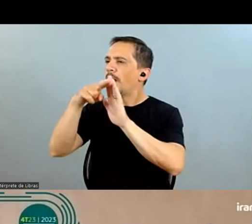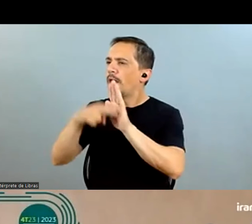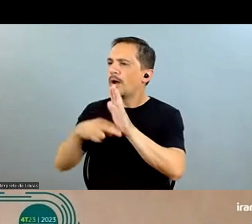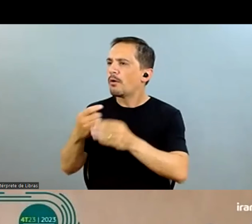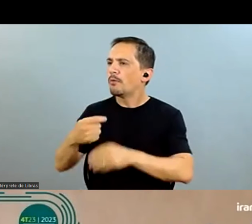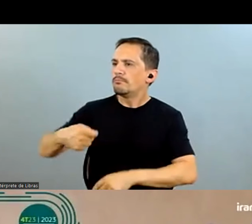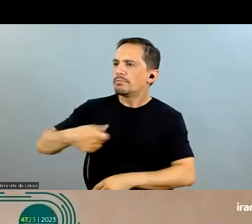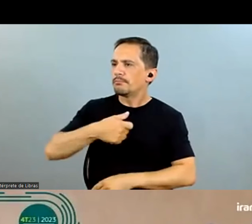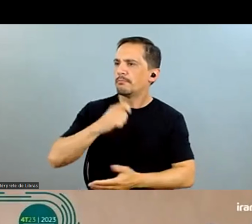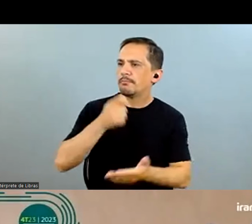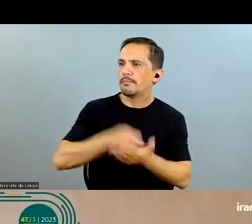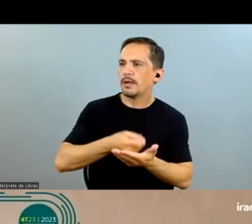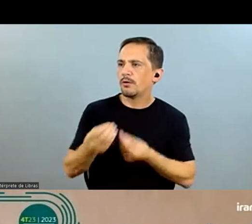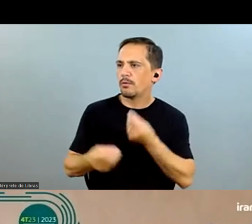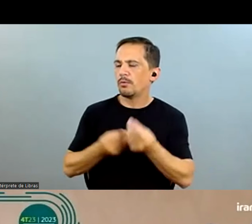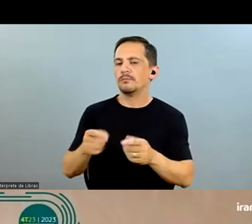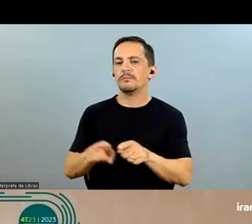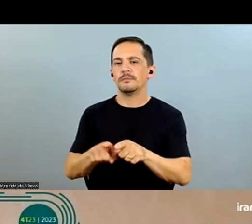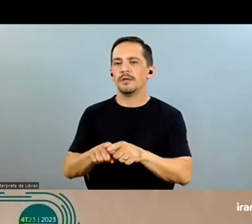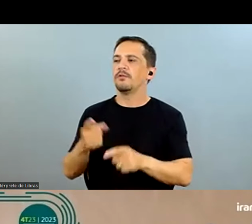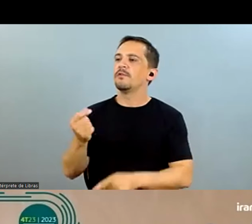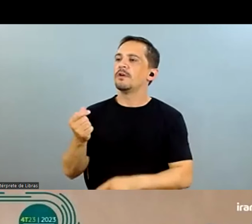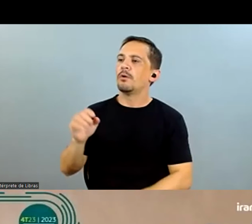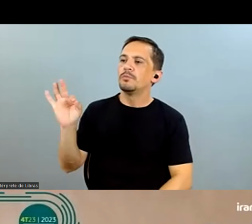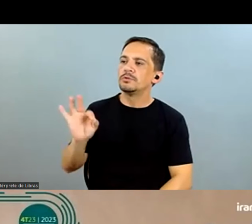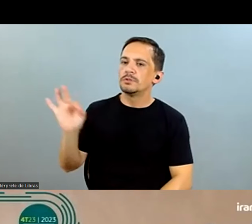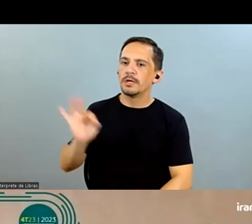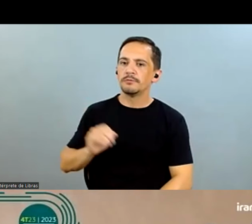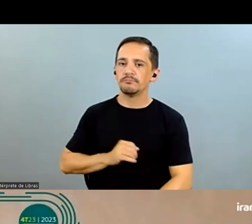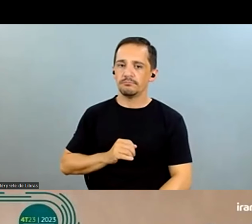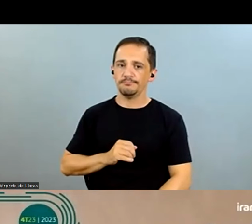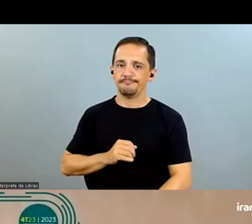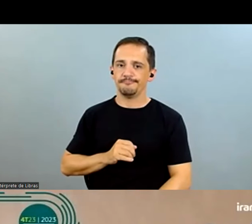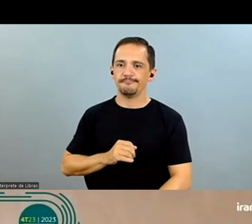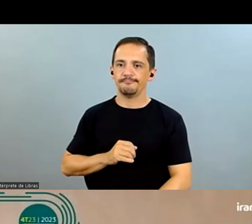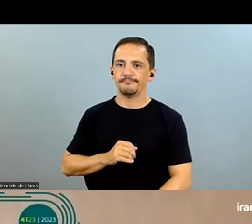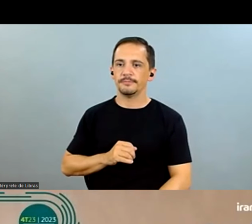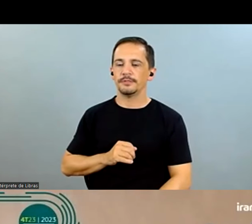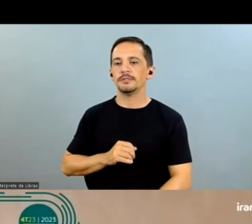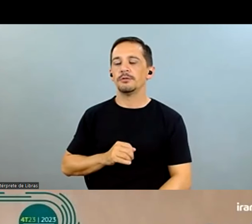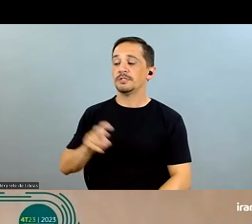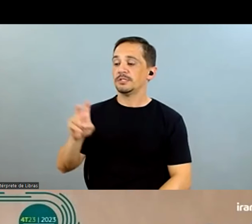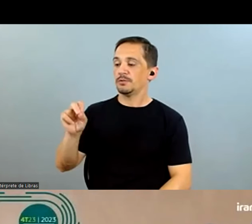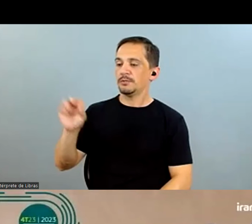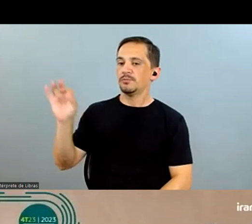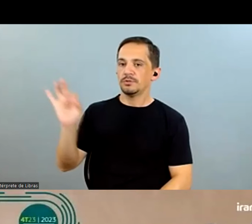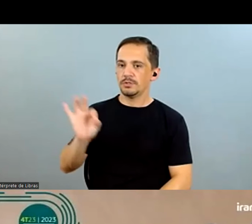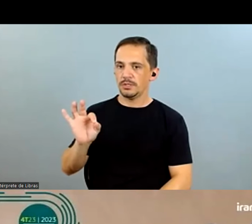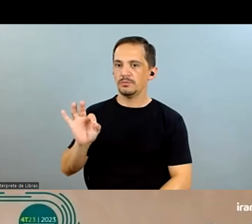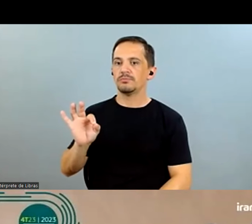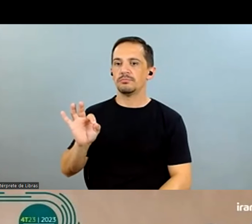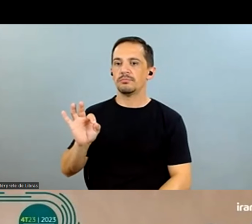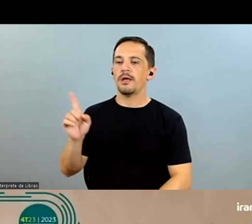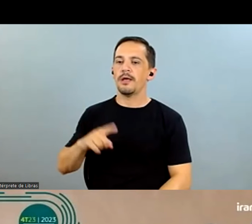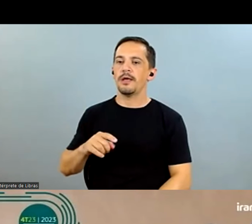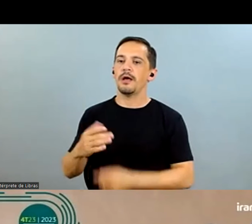qual é o payout né a gente busca um payout de 50% reinvestir 50% mantida alavancagem sobre controle como